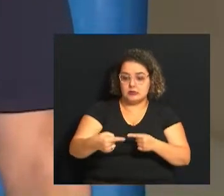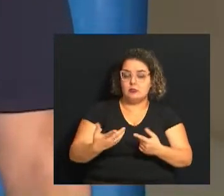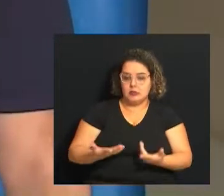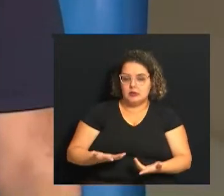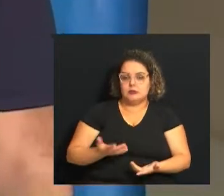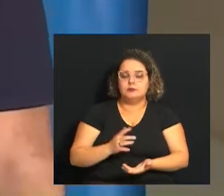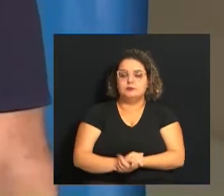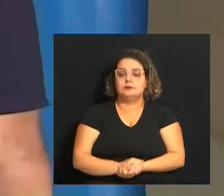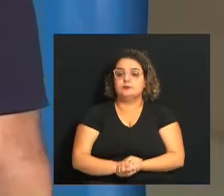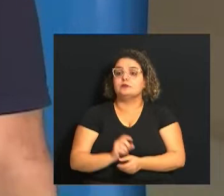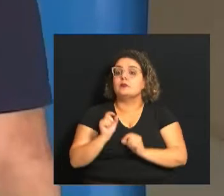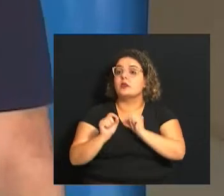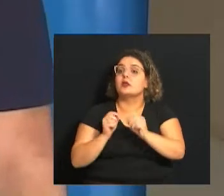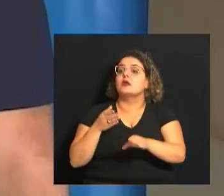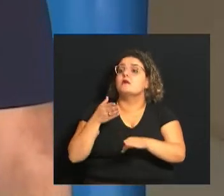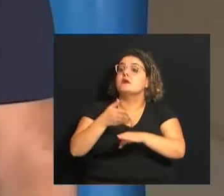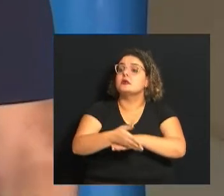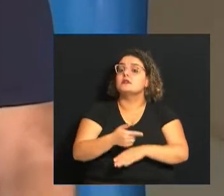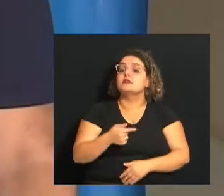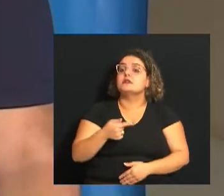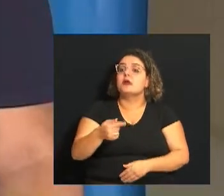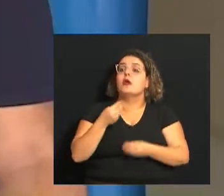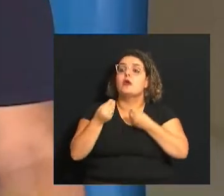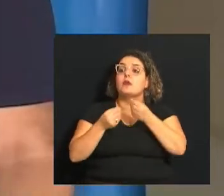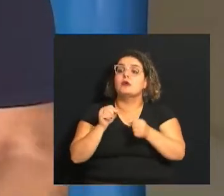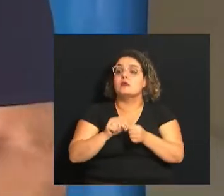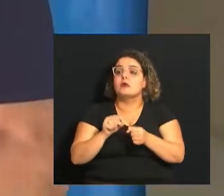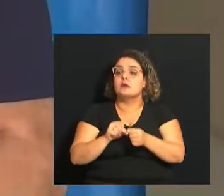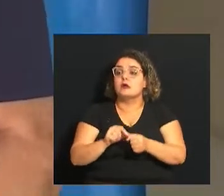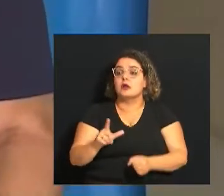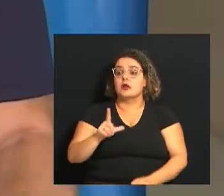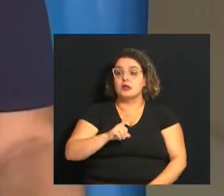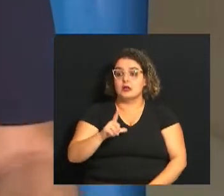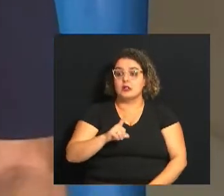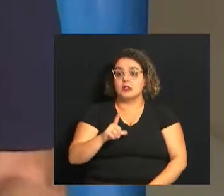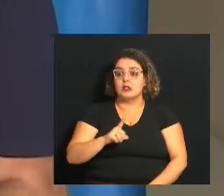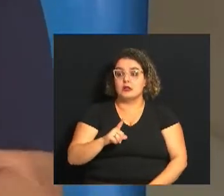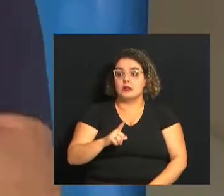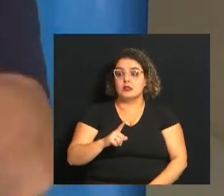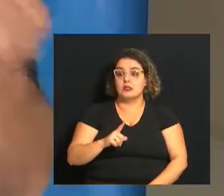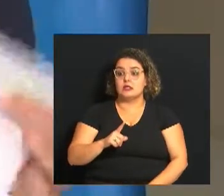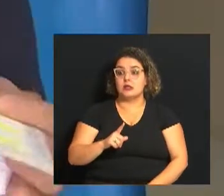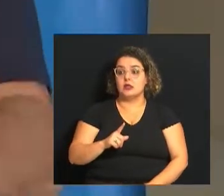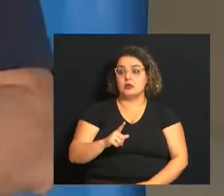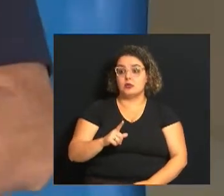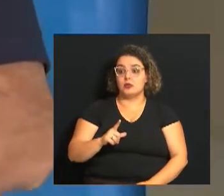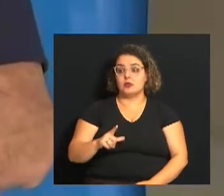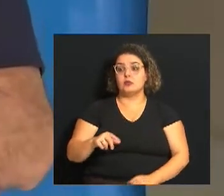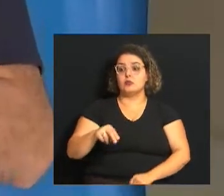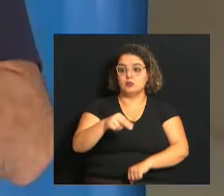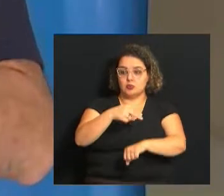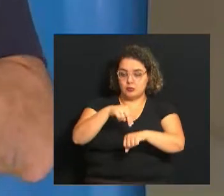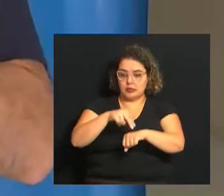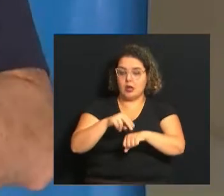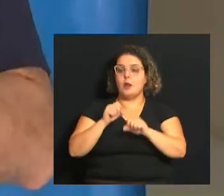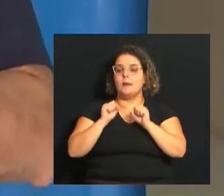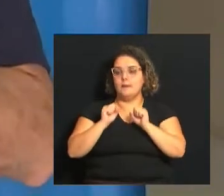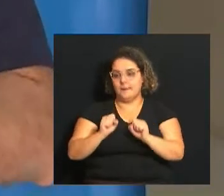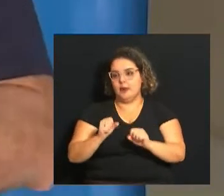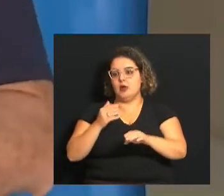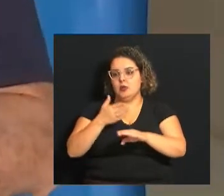fazer parte dessa semana, como é que faz? Conta Nós pra temos gente, aqui, né? o Gleb. Tanto no nacional, ele pode pegar e entrar